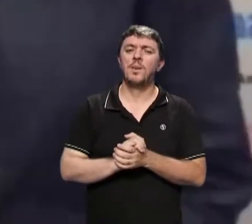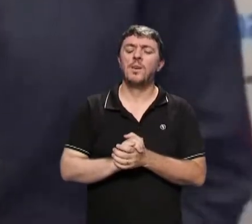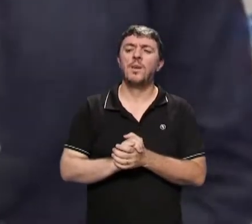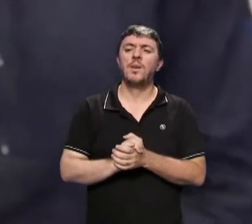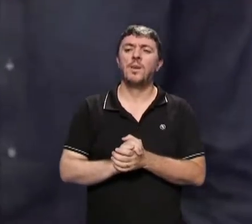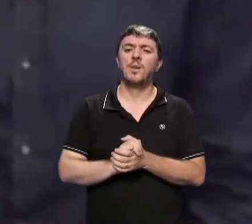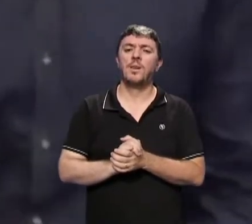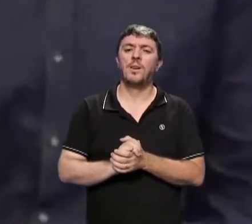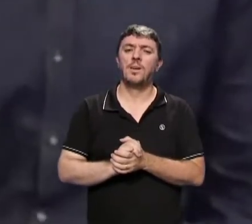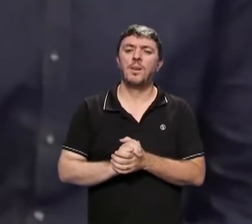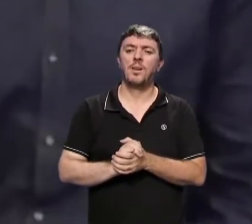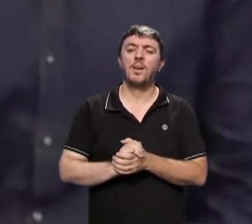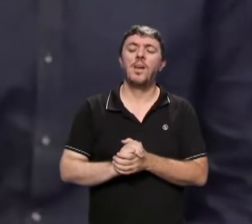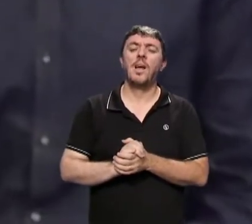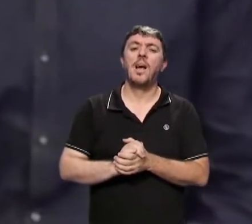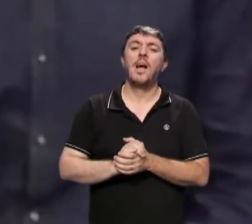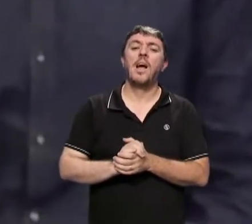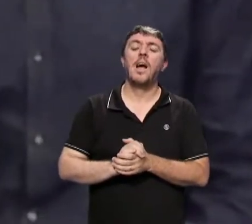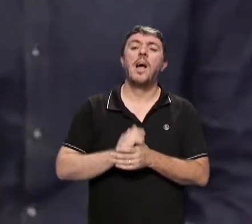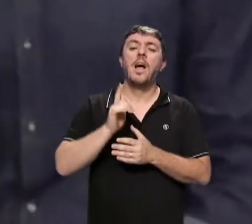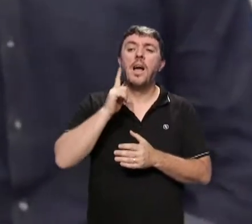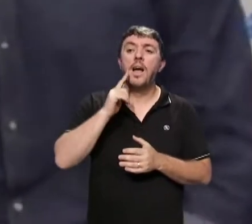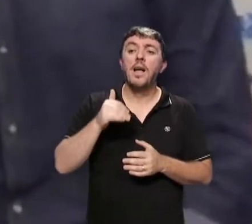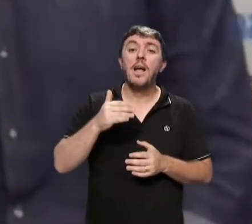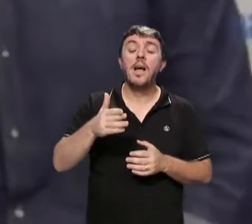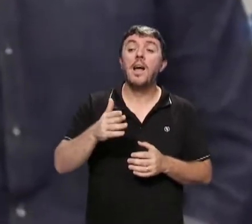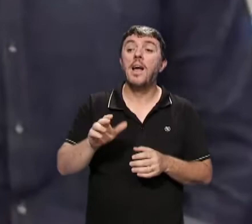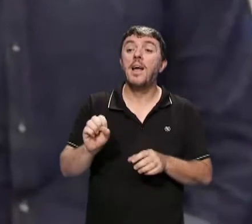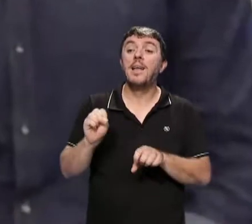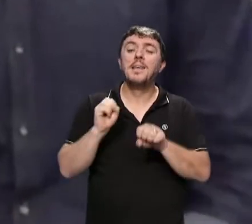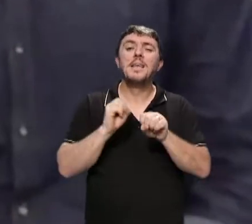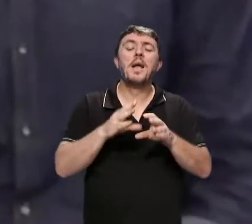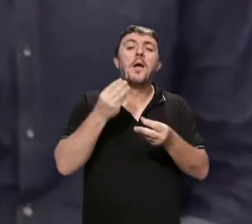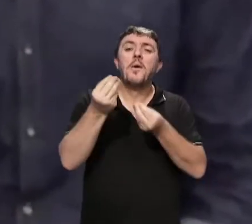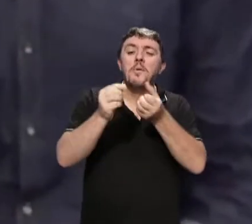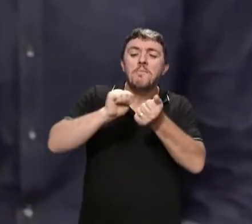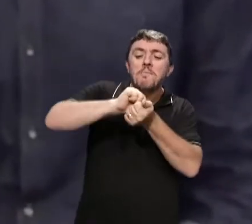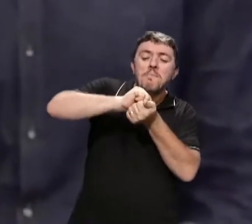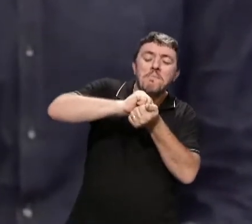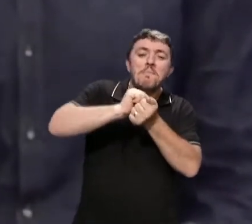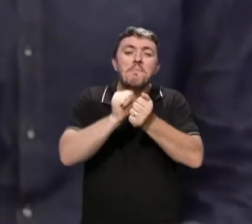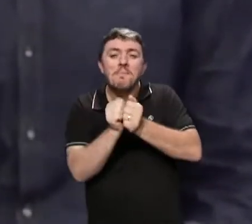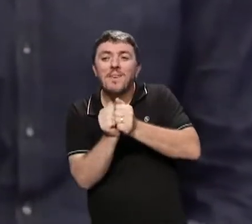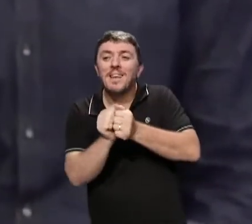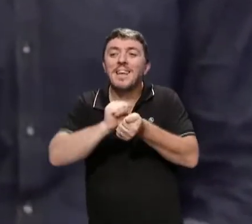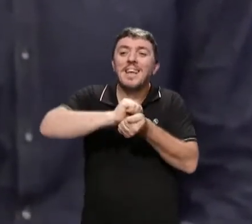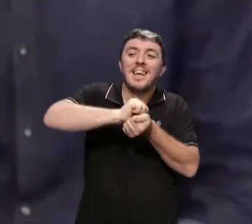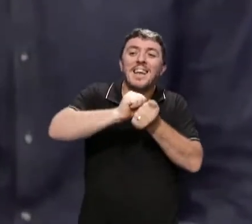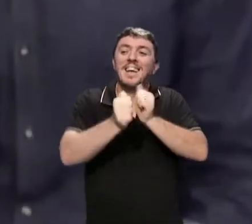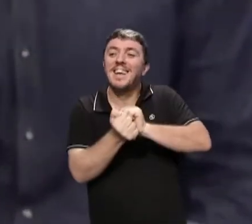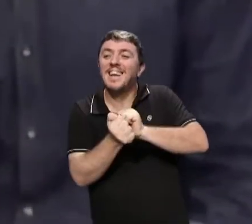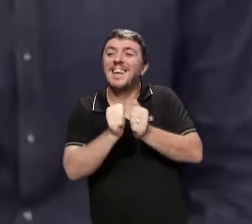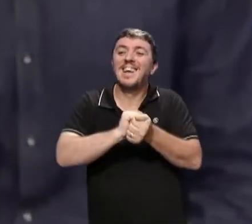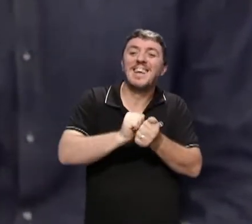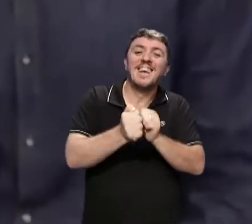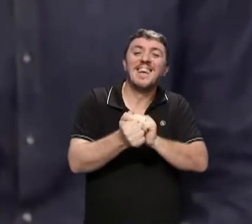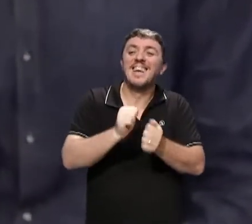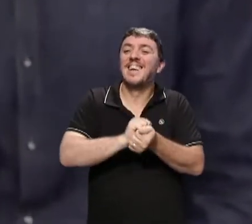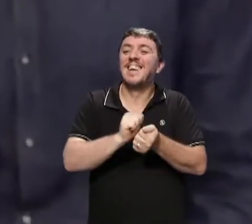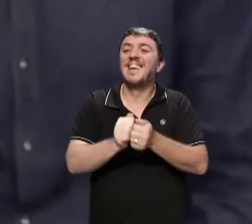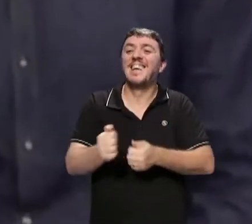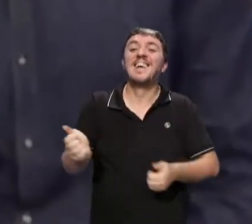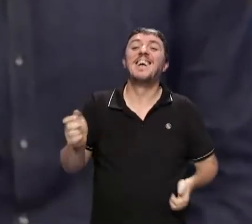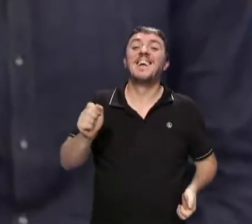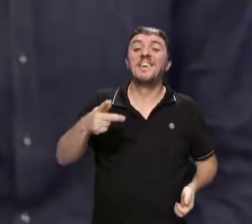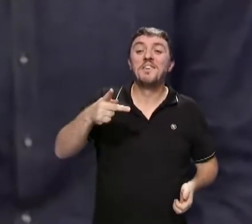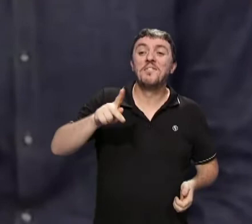desmame maior. Não, ele que me ensinou o beijo técnico, foi. Faz mais assim, dá uma puxadinha que o Fábio gosta. Foi tudo o Paulo Vieira que me